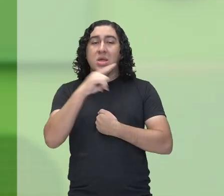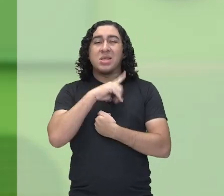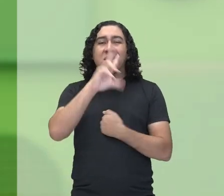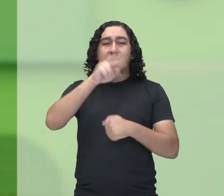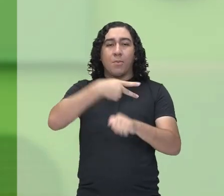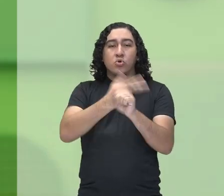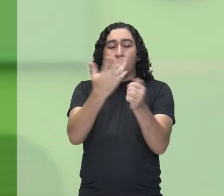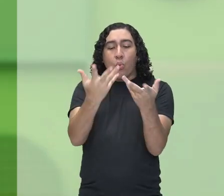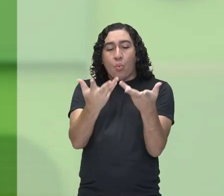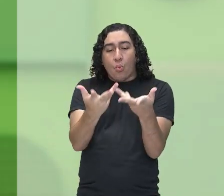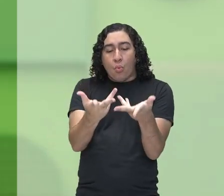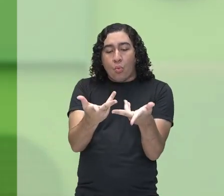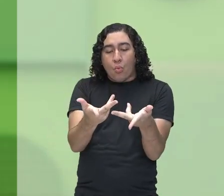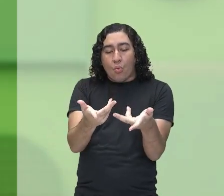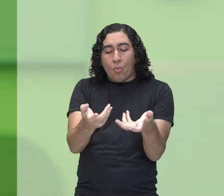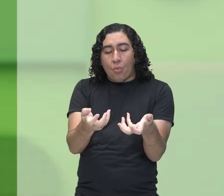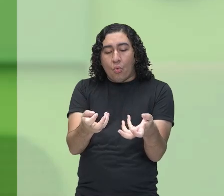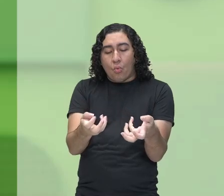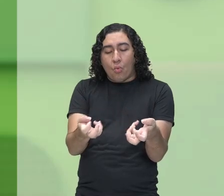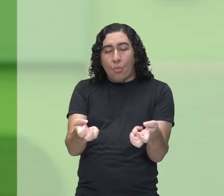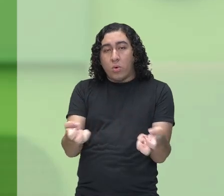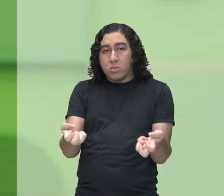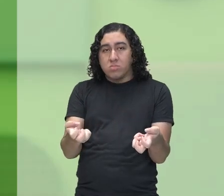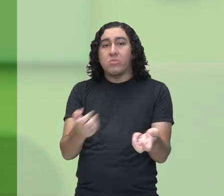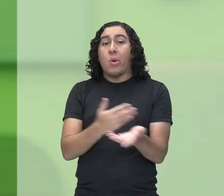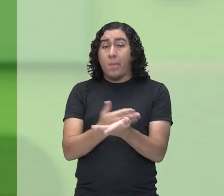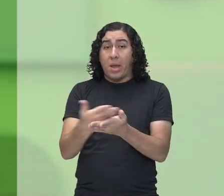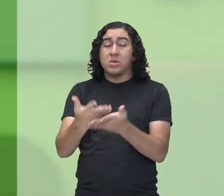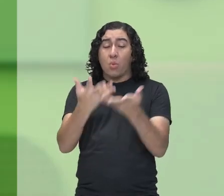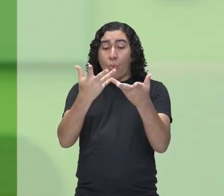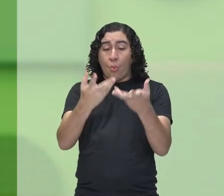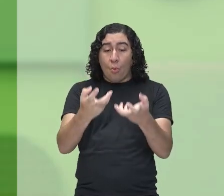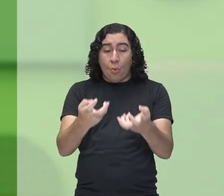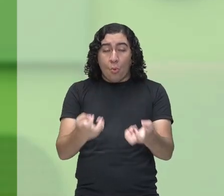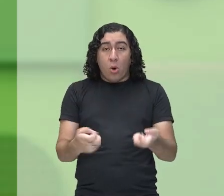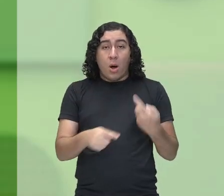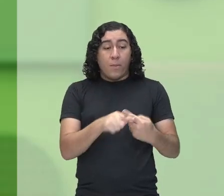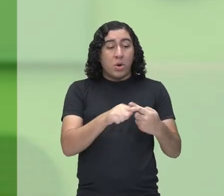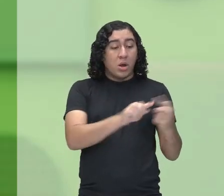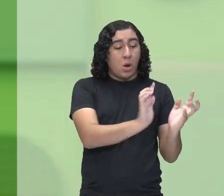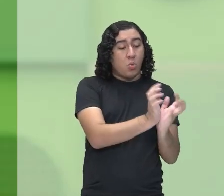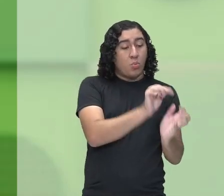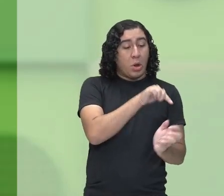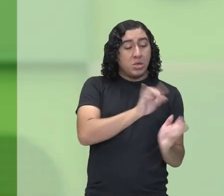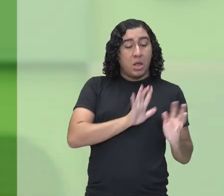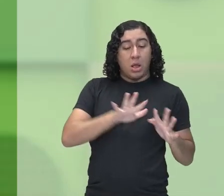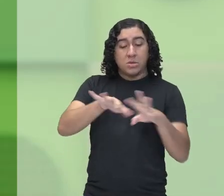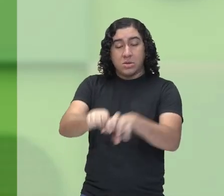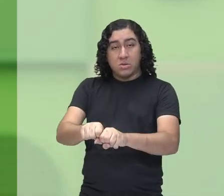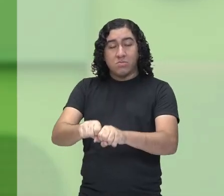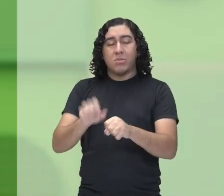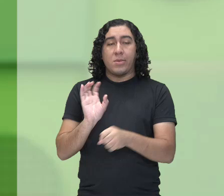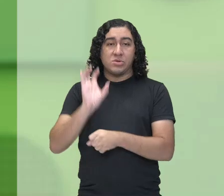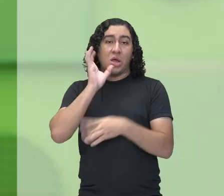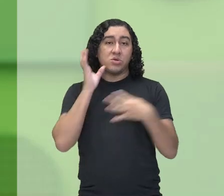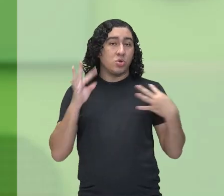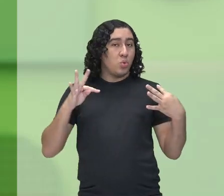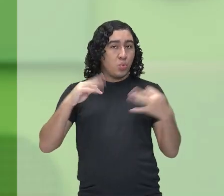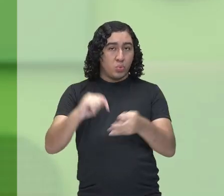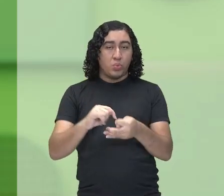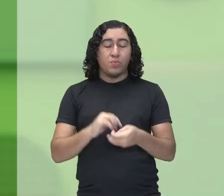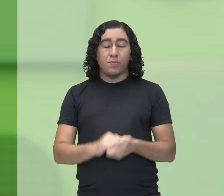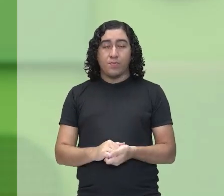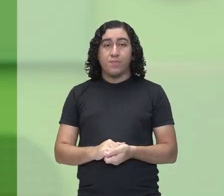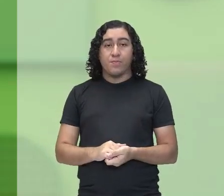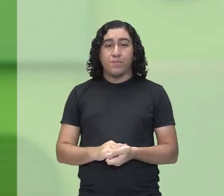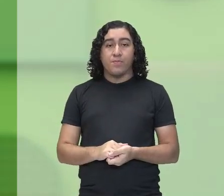que morreu naquele ambiente, ele começa a se decompor, né? Isso acontece com todos os seres vivos. E